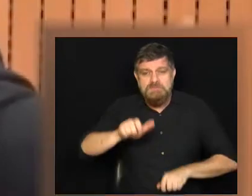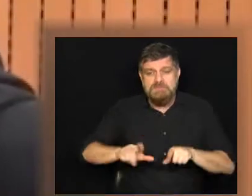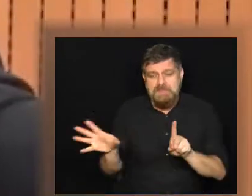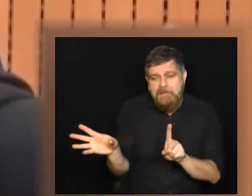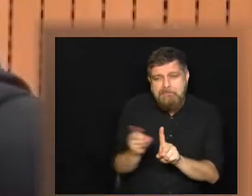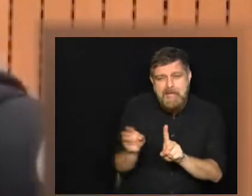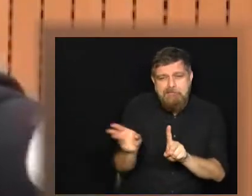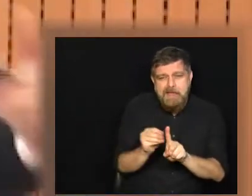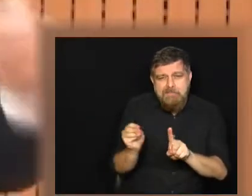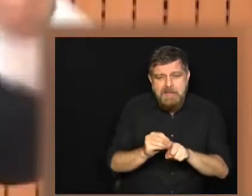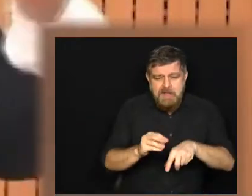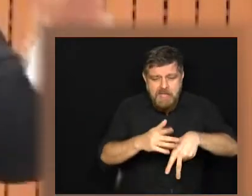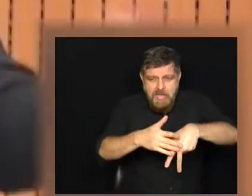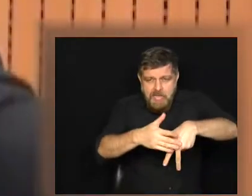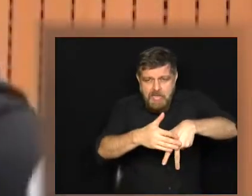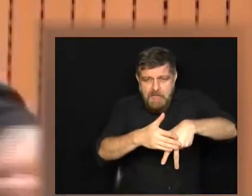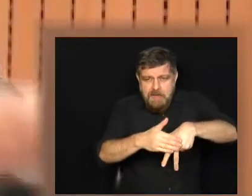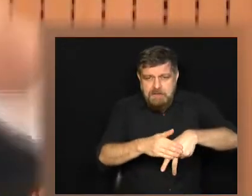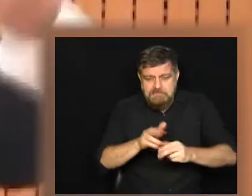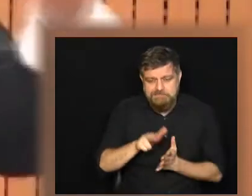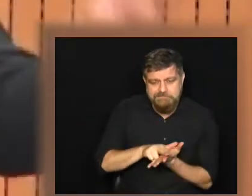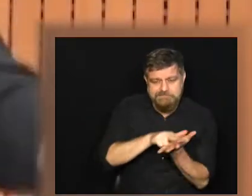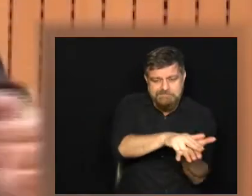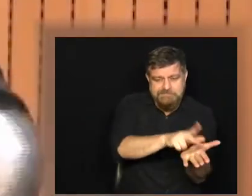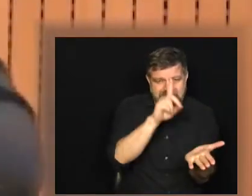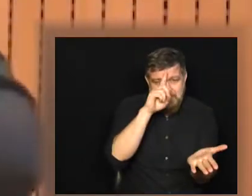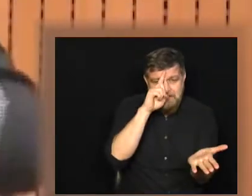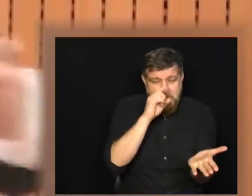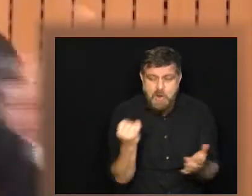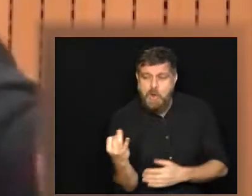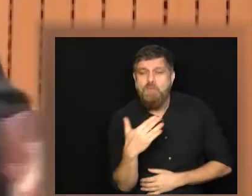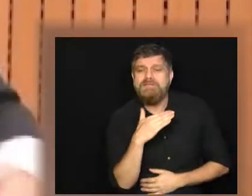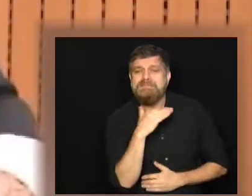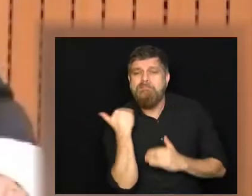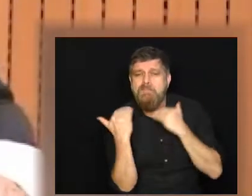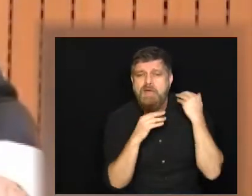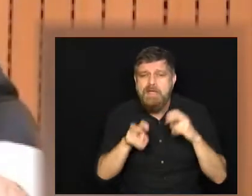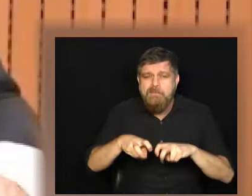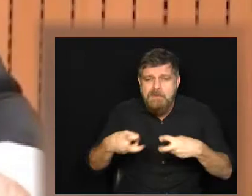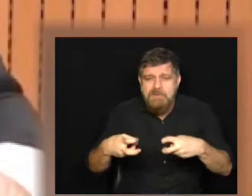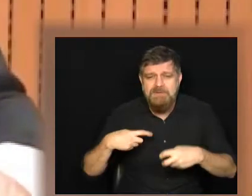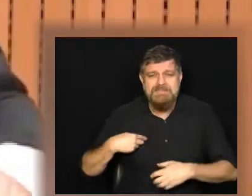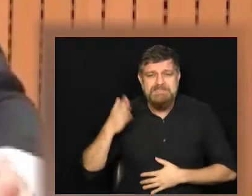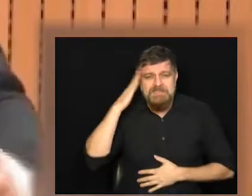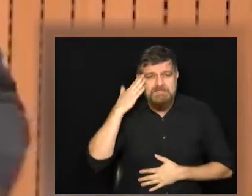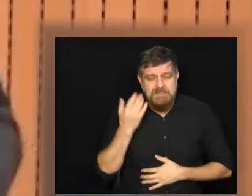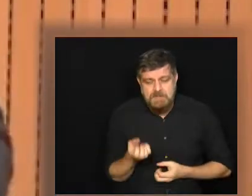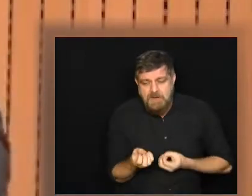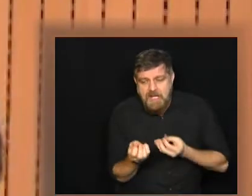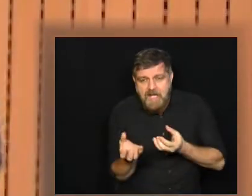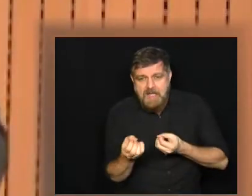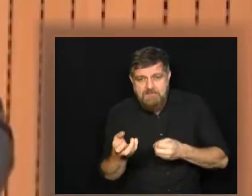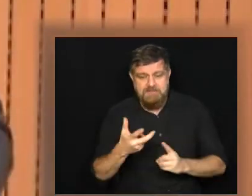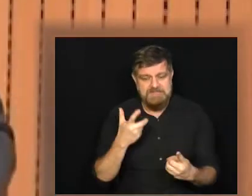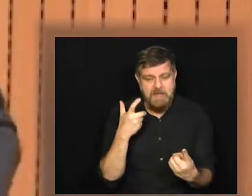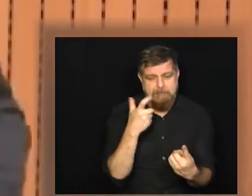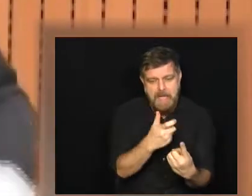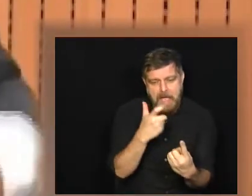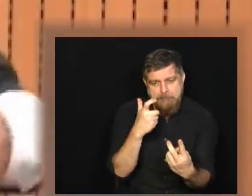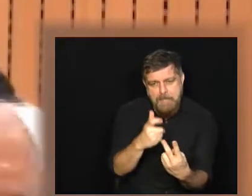contaminadas, as pessoas internadas, os óbitos, atualizando hoje as informações da